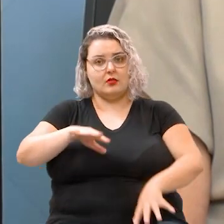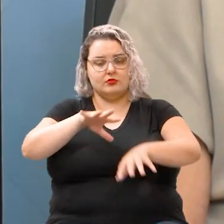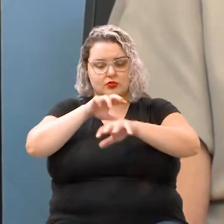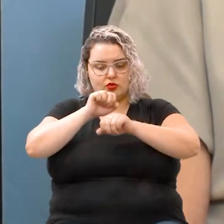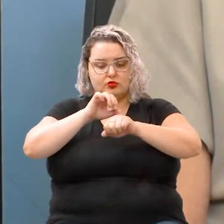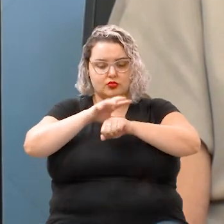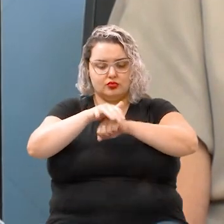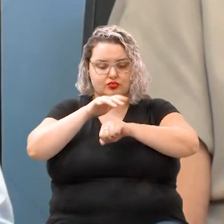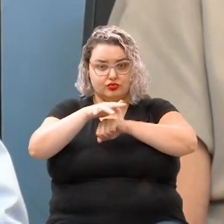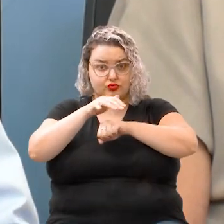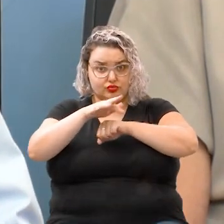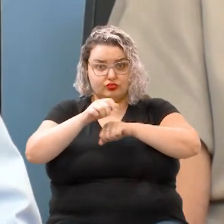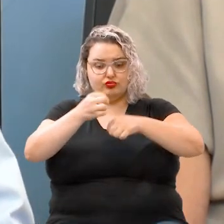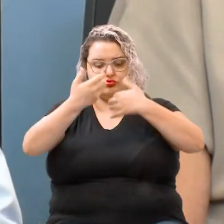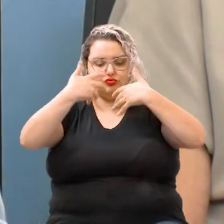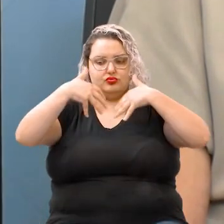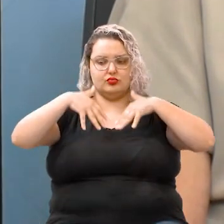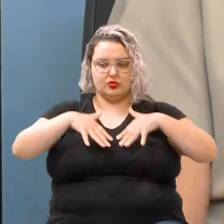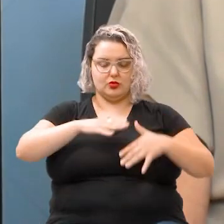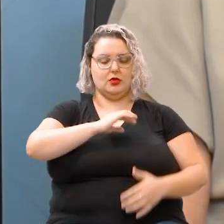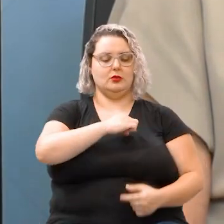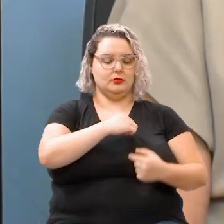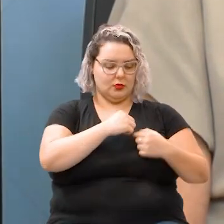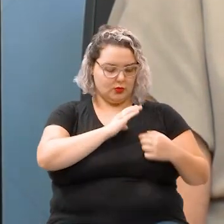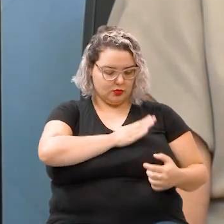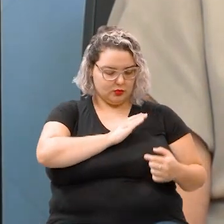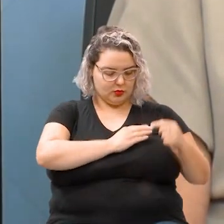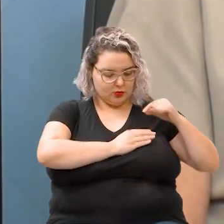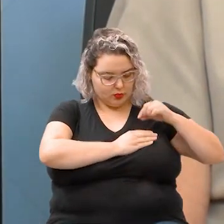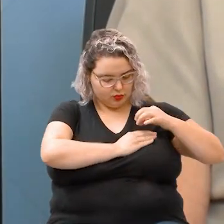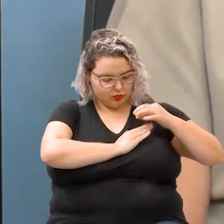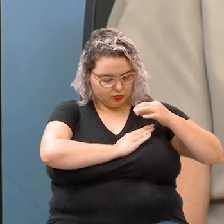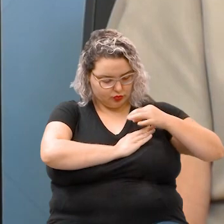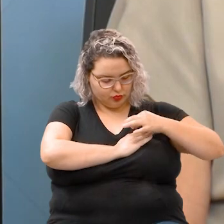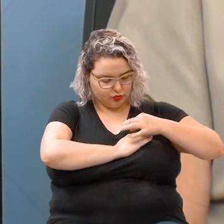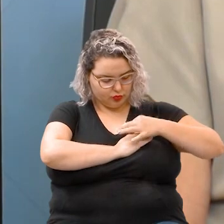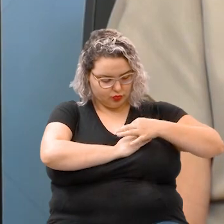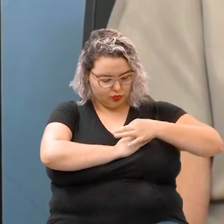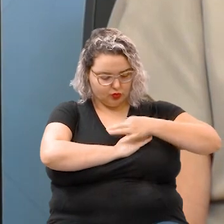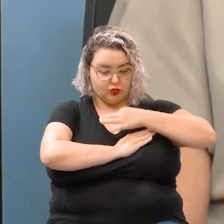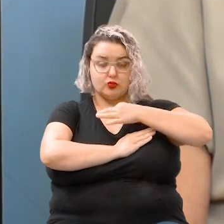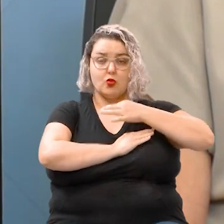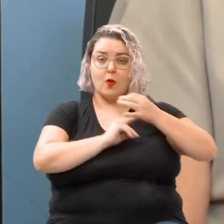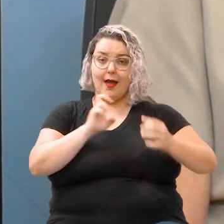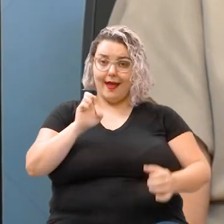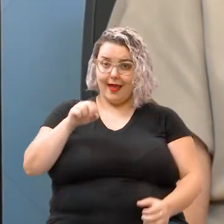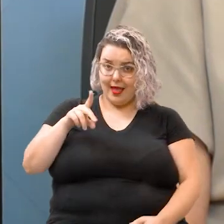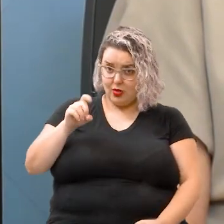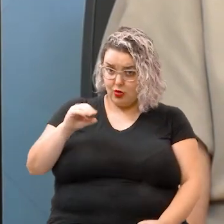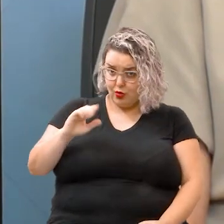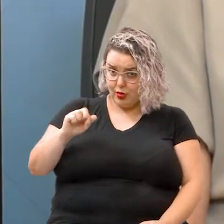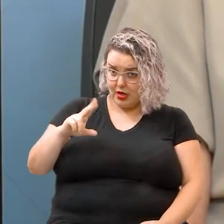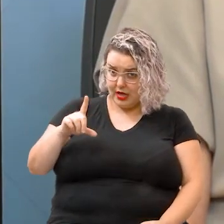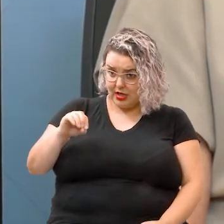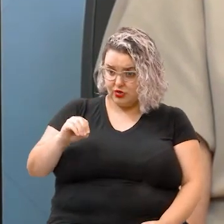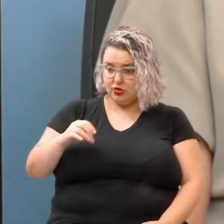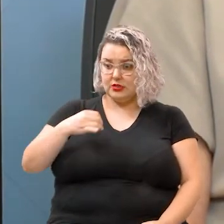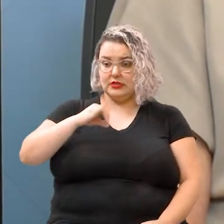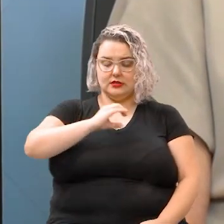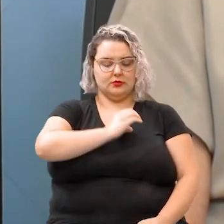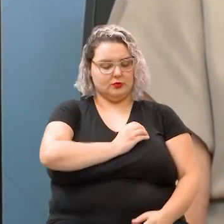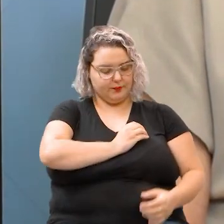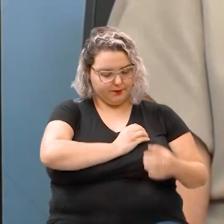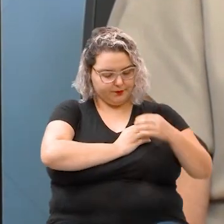infeccioso da membrana do coração, né, o endocárdio. Se a pessoa tem ali uma alteração na